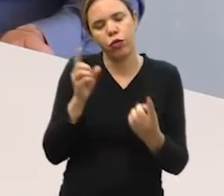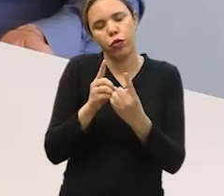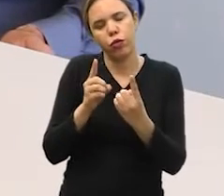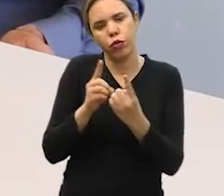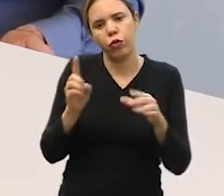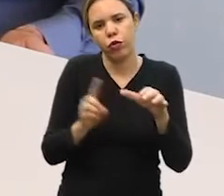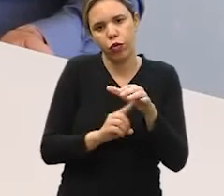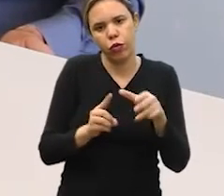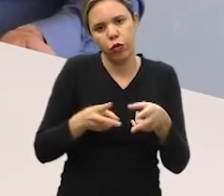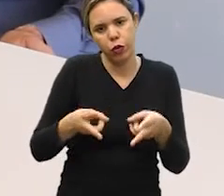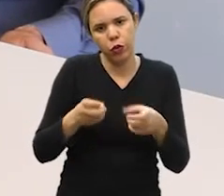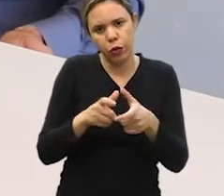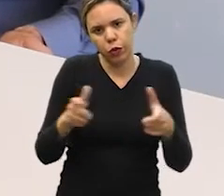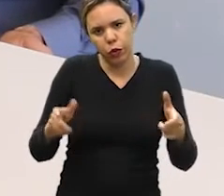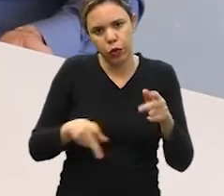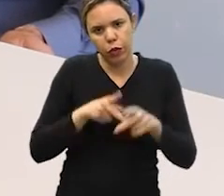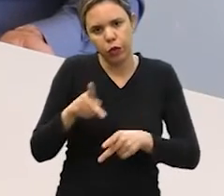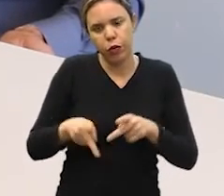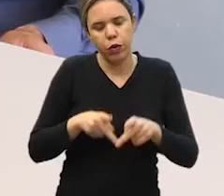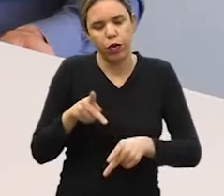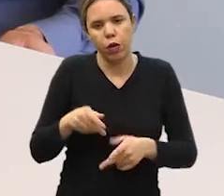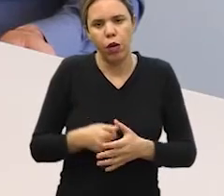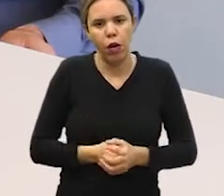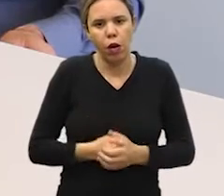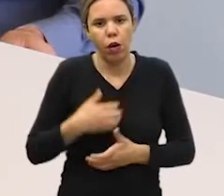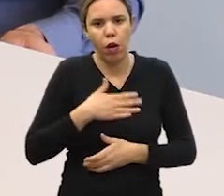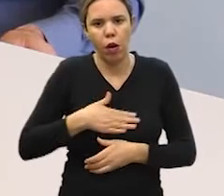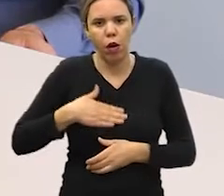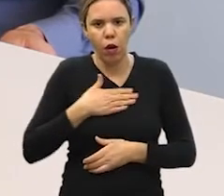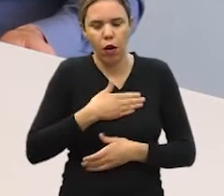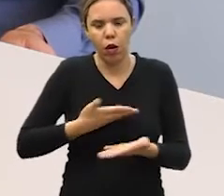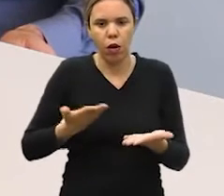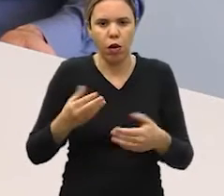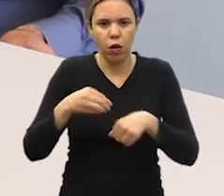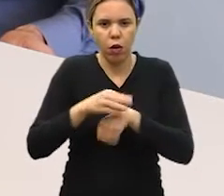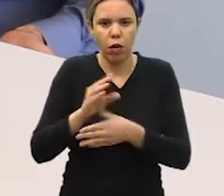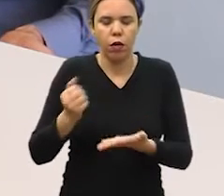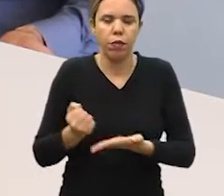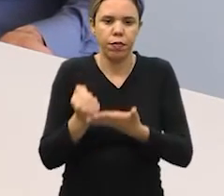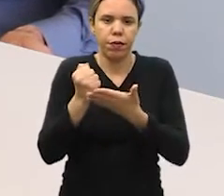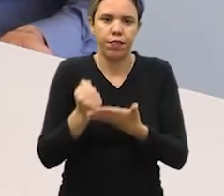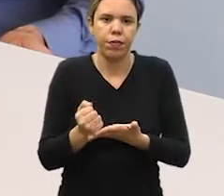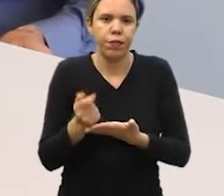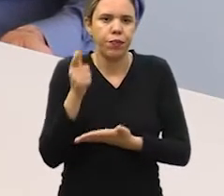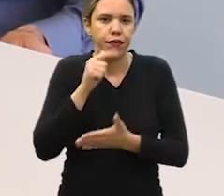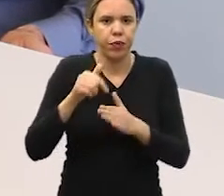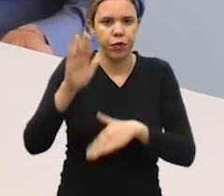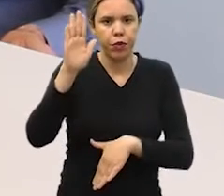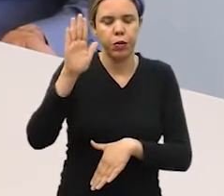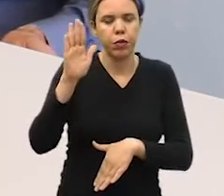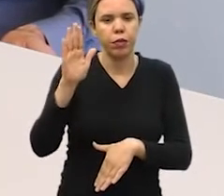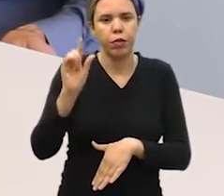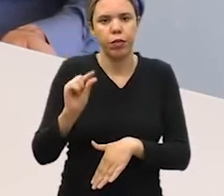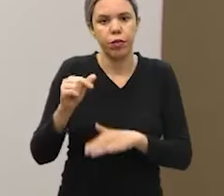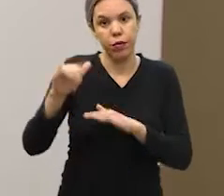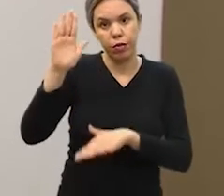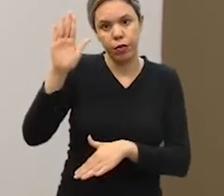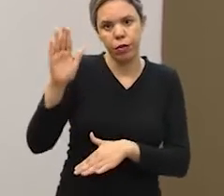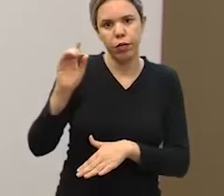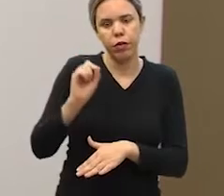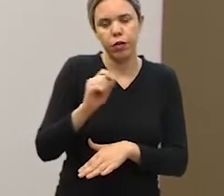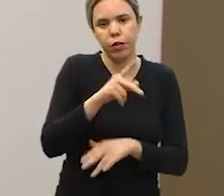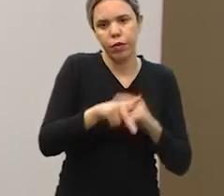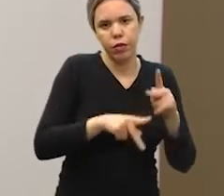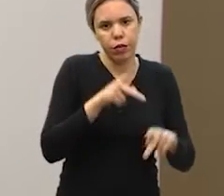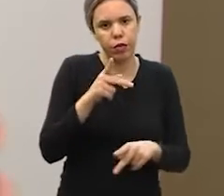eu percebo que a maior parte das pessoas gostam de contribuir quando ganham mais, contribuir um pouco mais, do